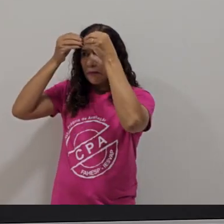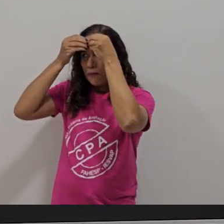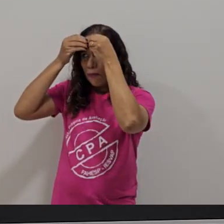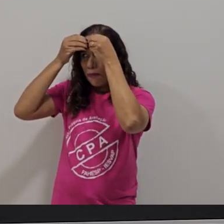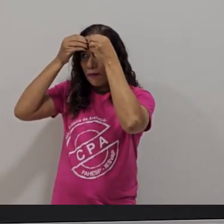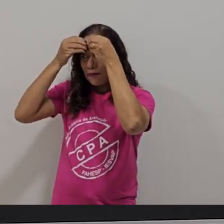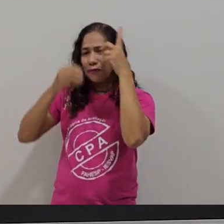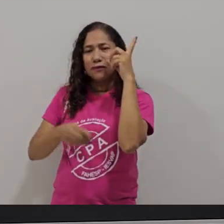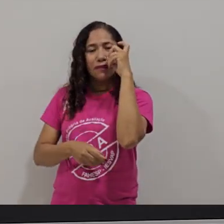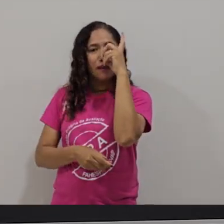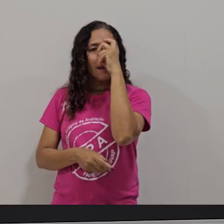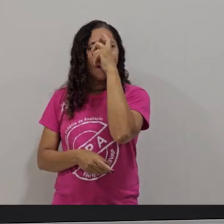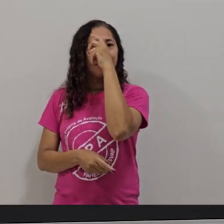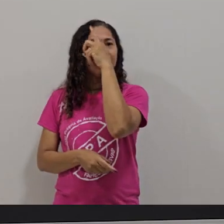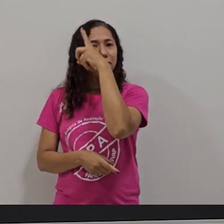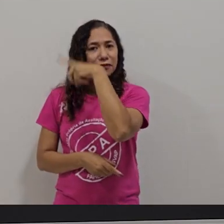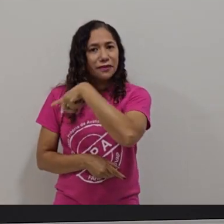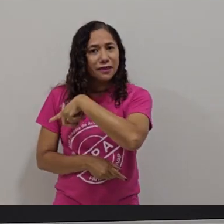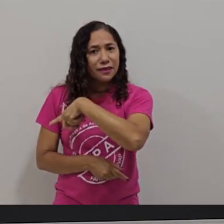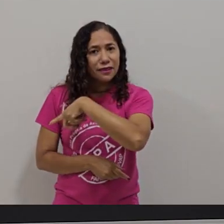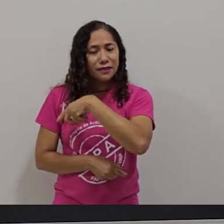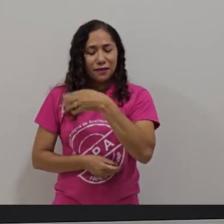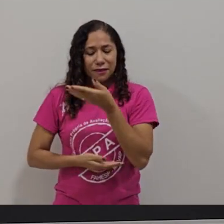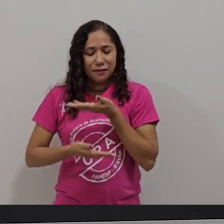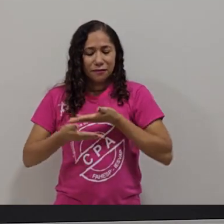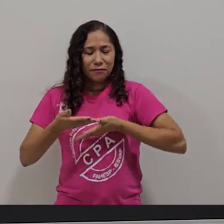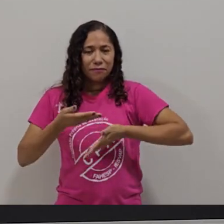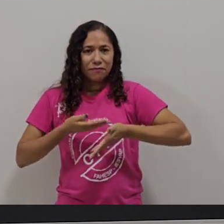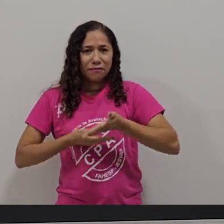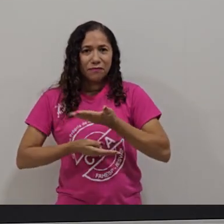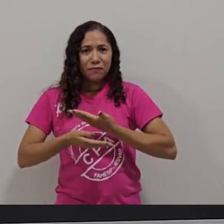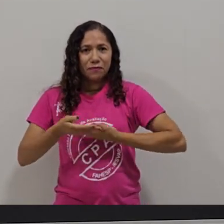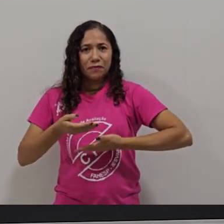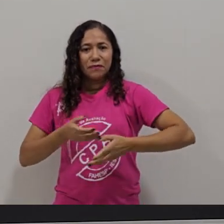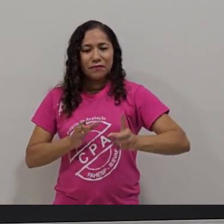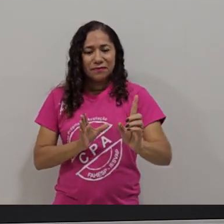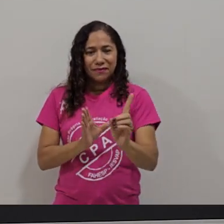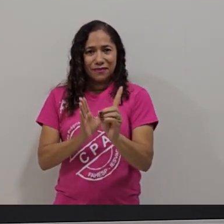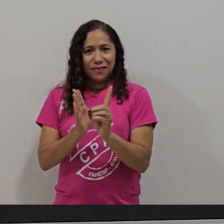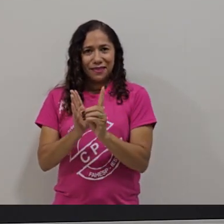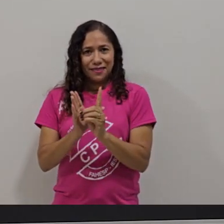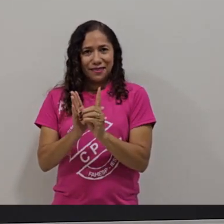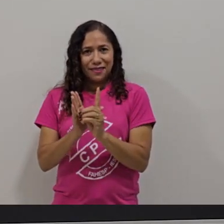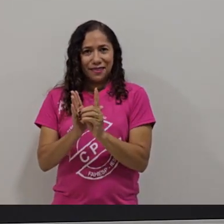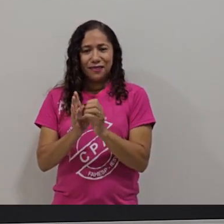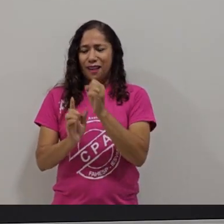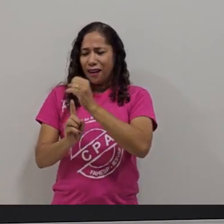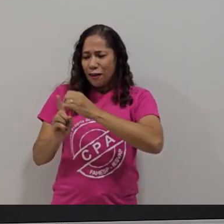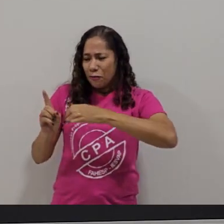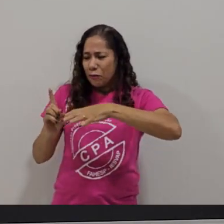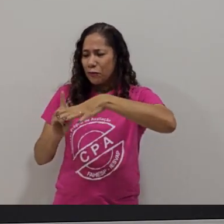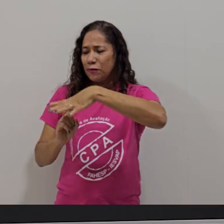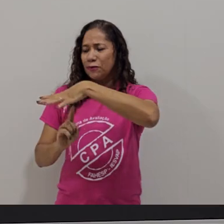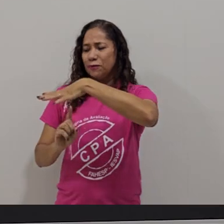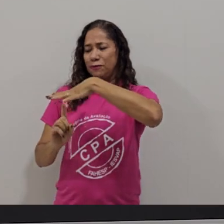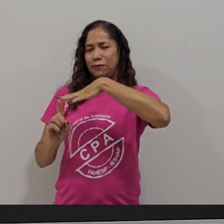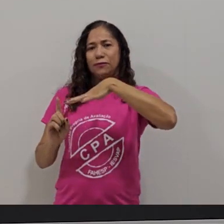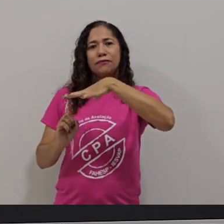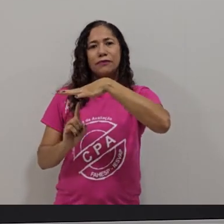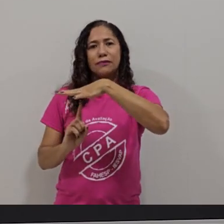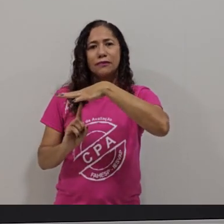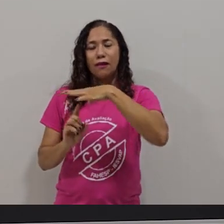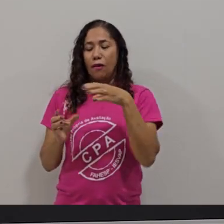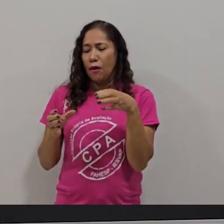complexo minimamente, né, ele promove aí a inclusão de uma sociedade inteira, de